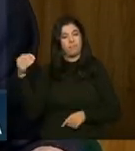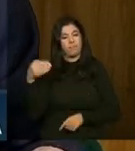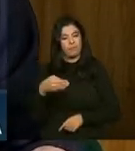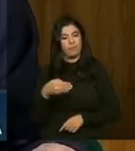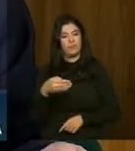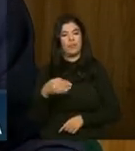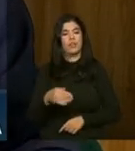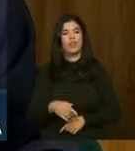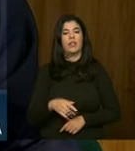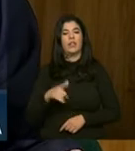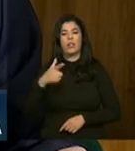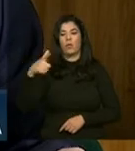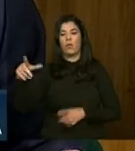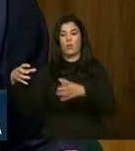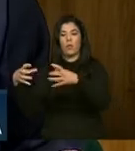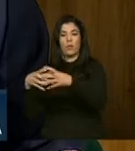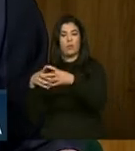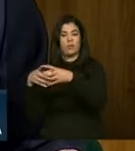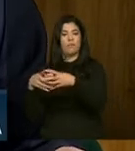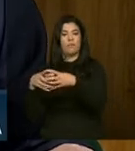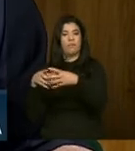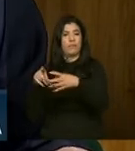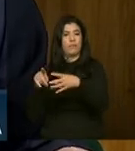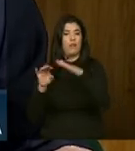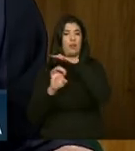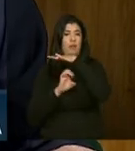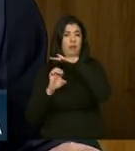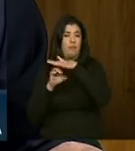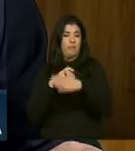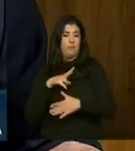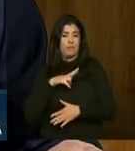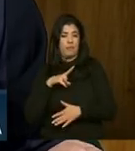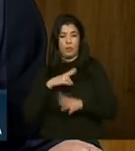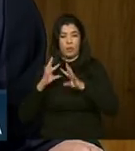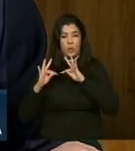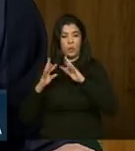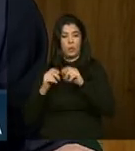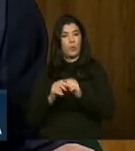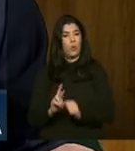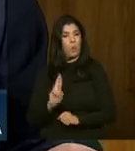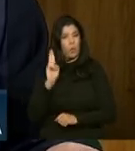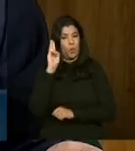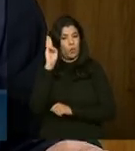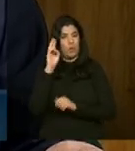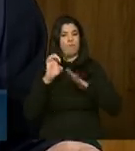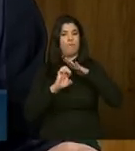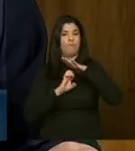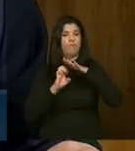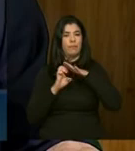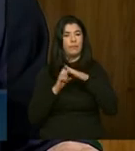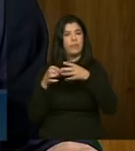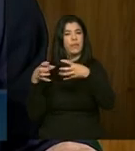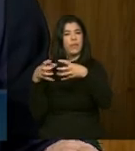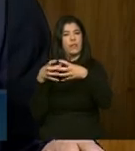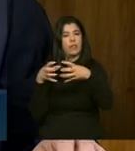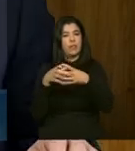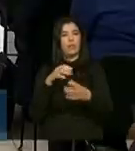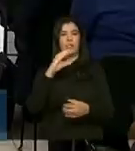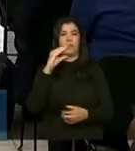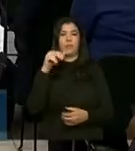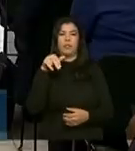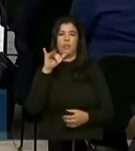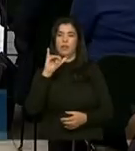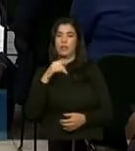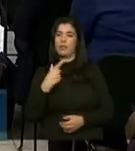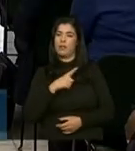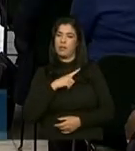E do lado do setor privado também, acredito que todas as lideranças empresariais, a equipe da CNI toda